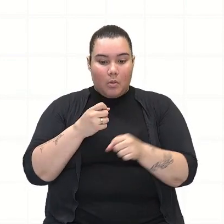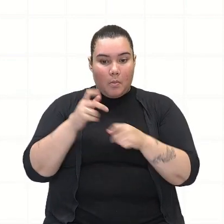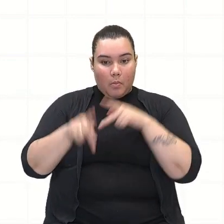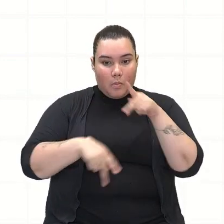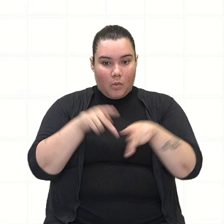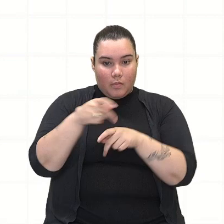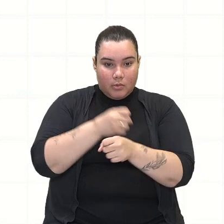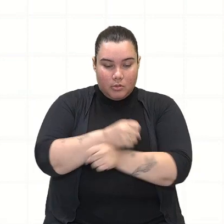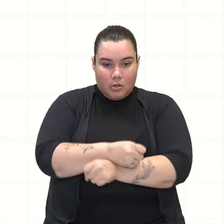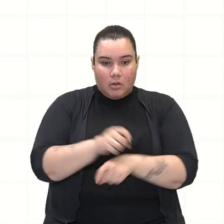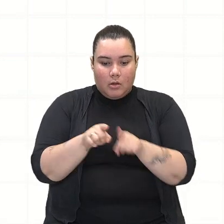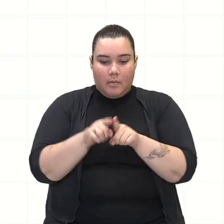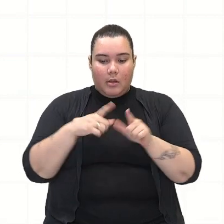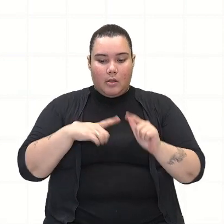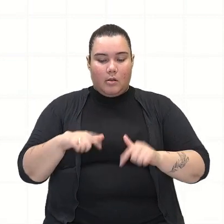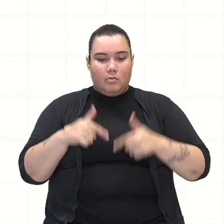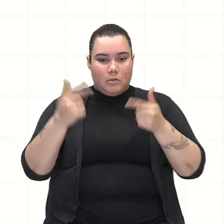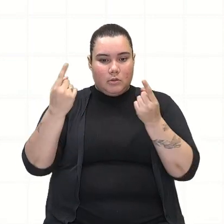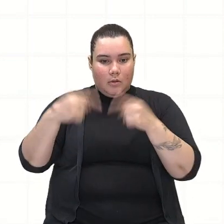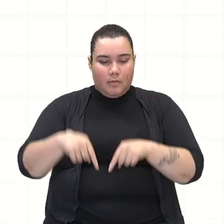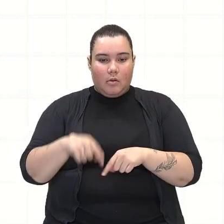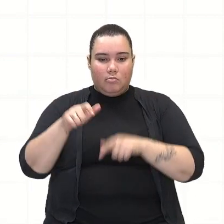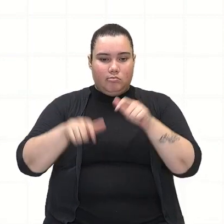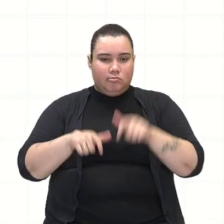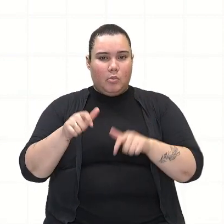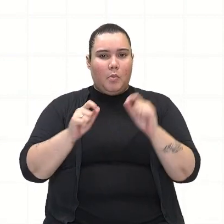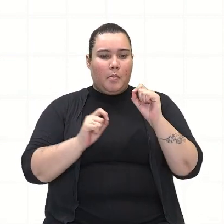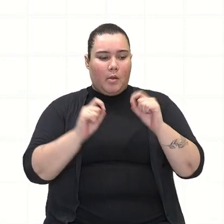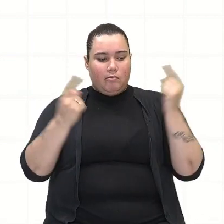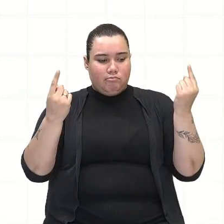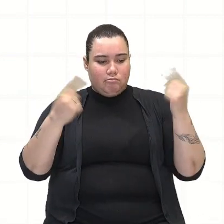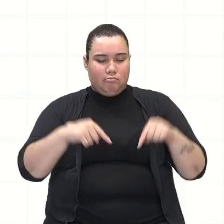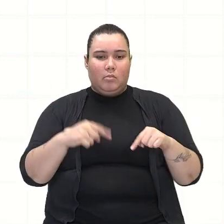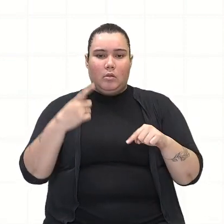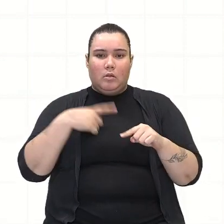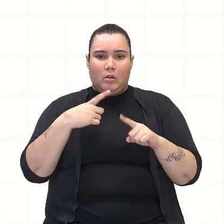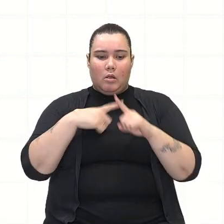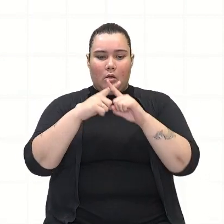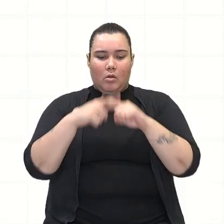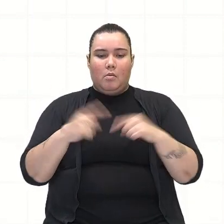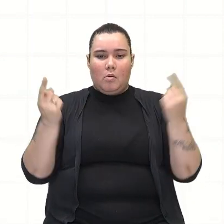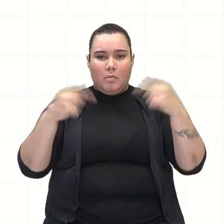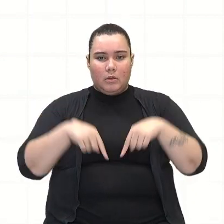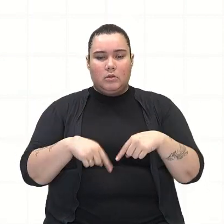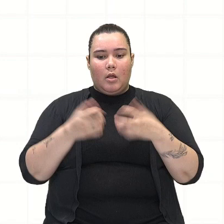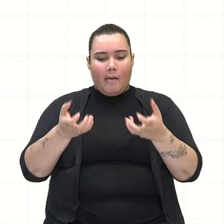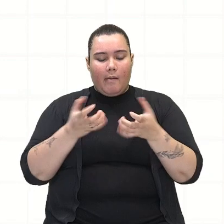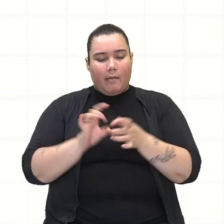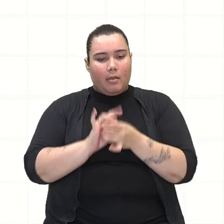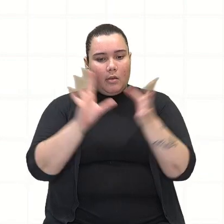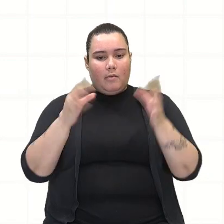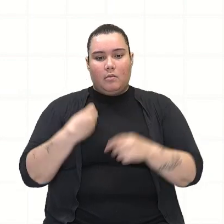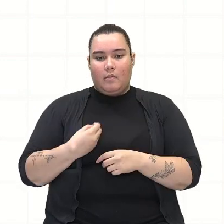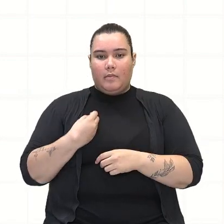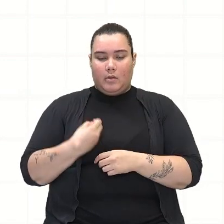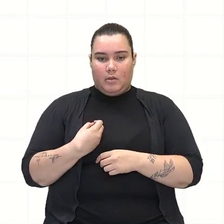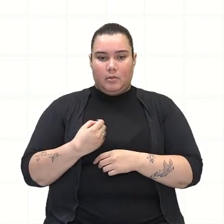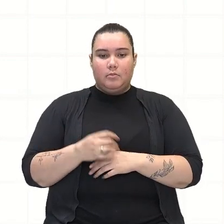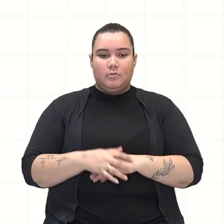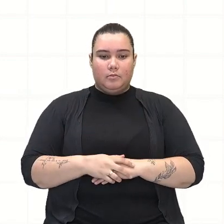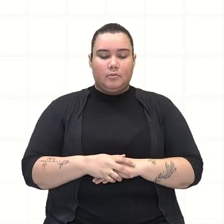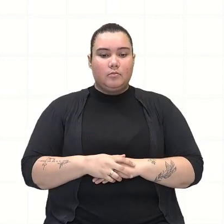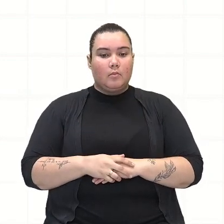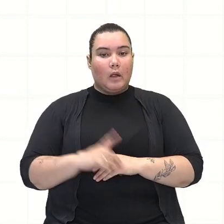também desafiaram ativamente os seus senhores e lutaram por sua liberdade e dignidade. Há